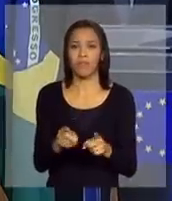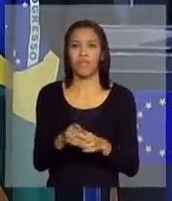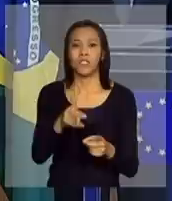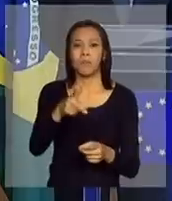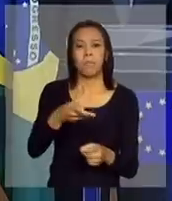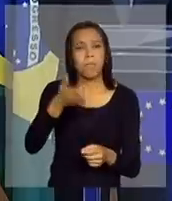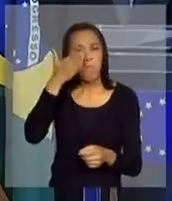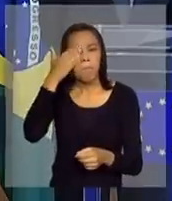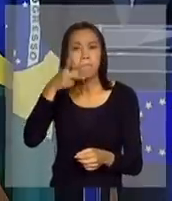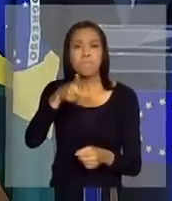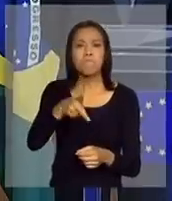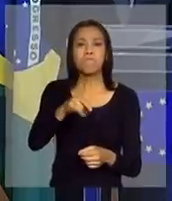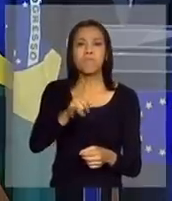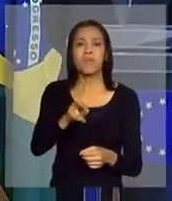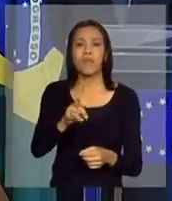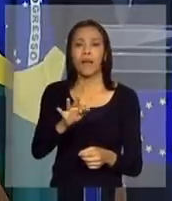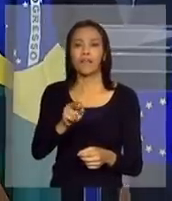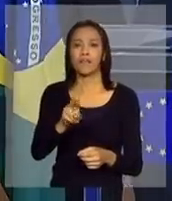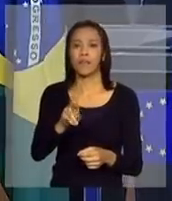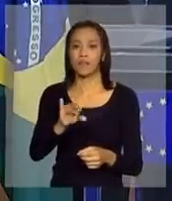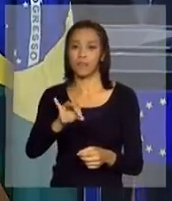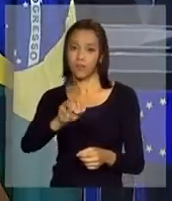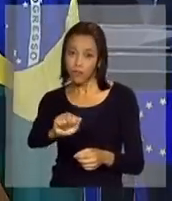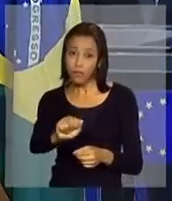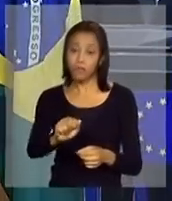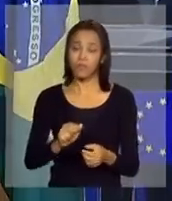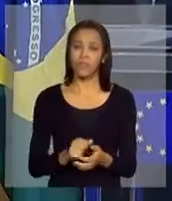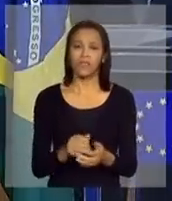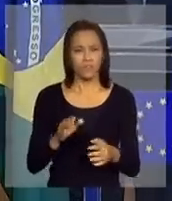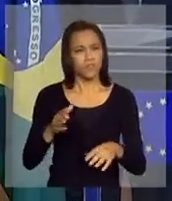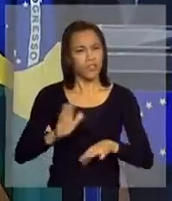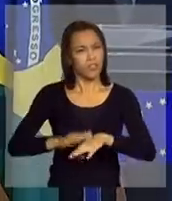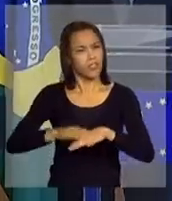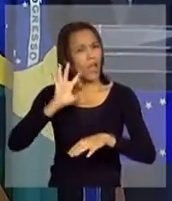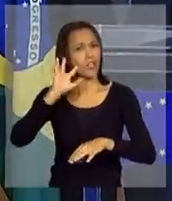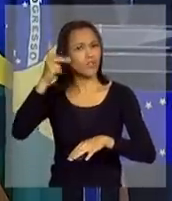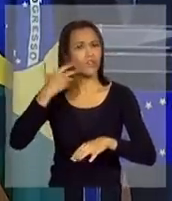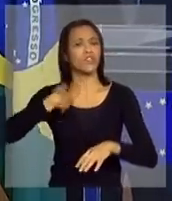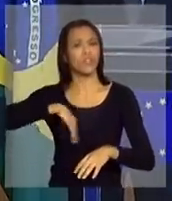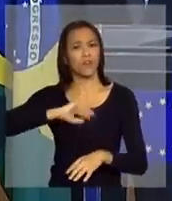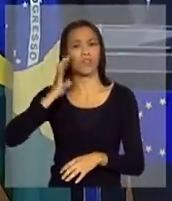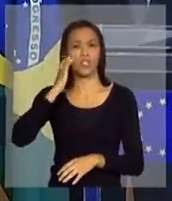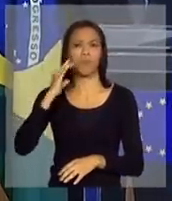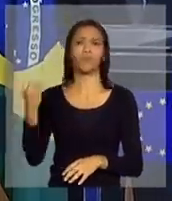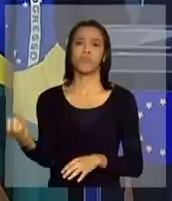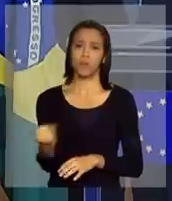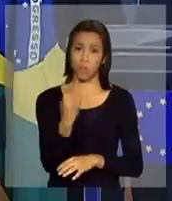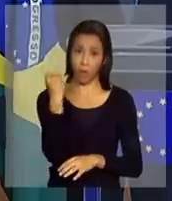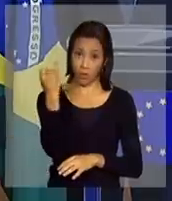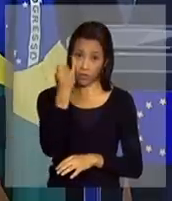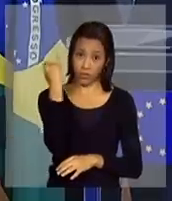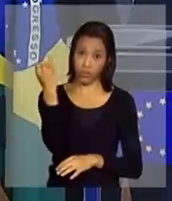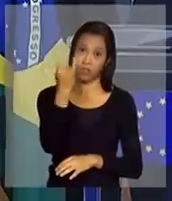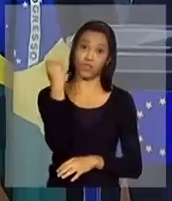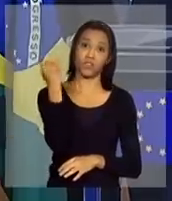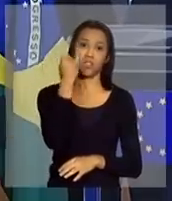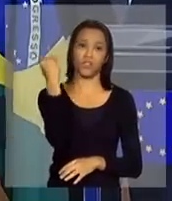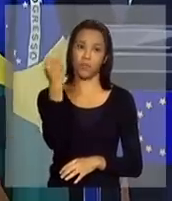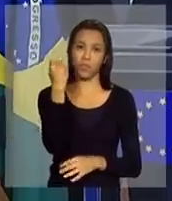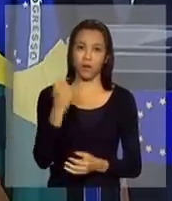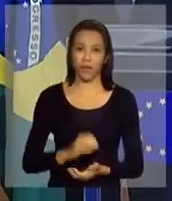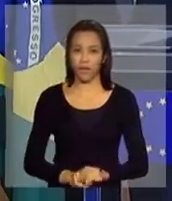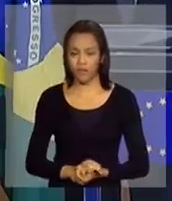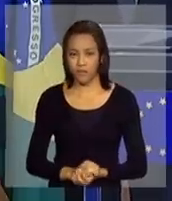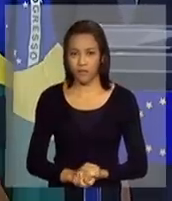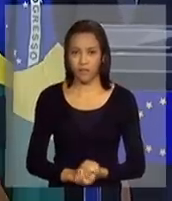seja resolvida. E aí consideramos muito importante a indicação de Ramos Horta,